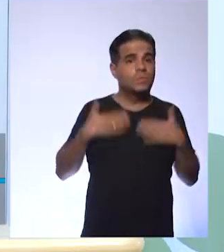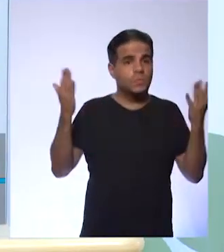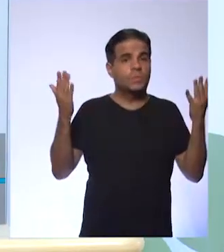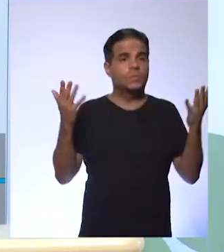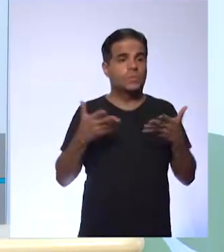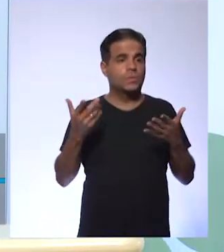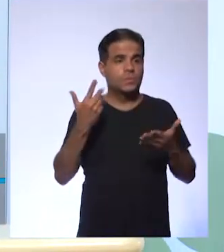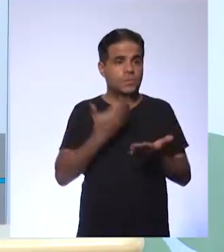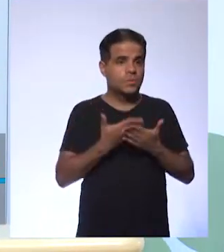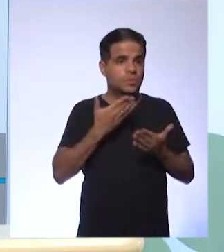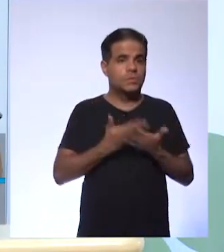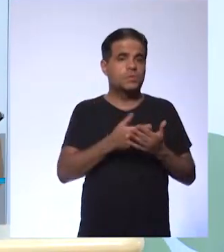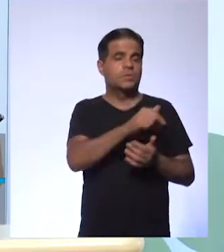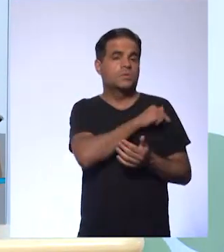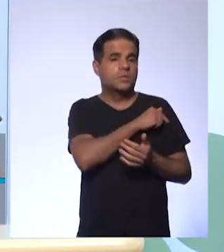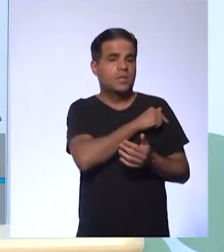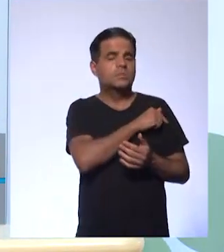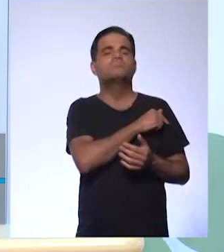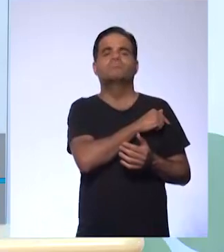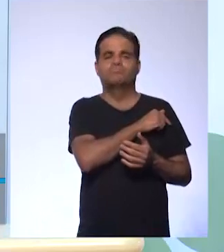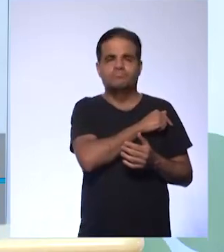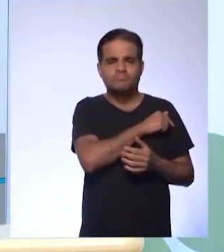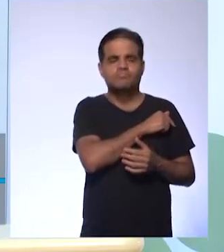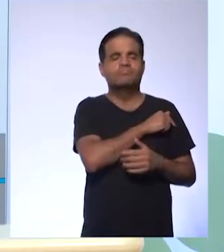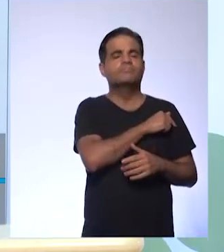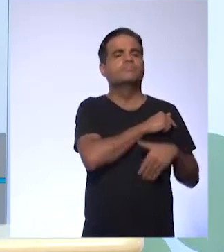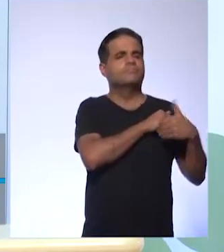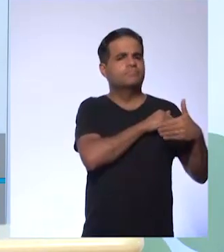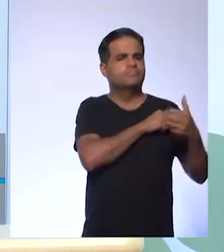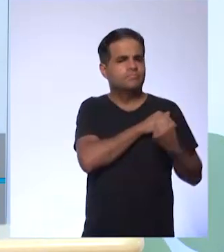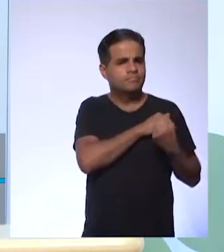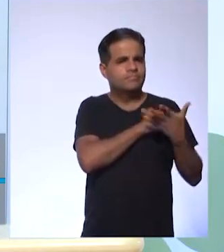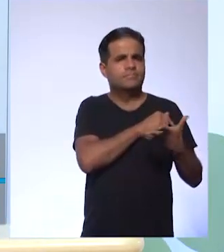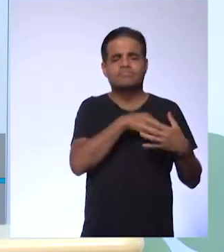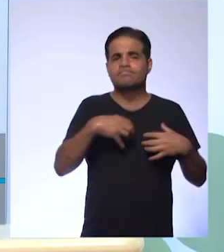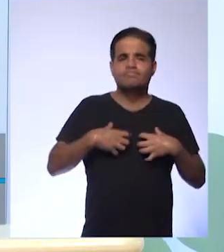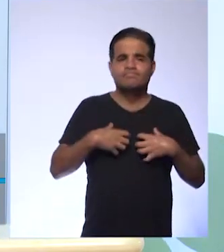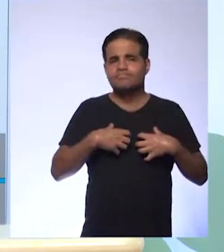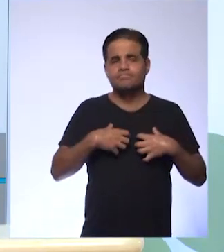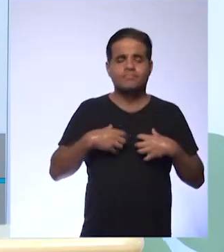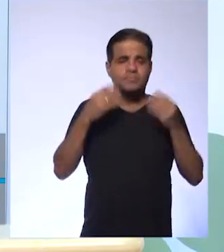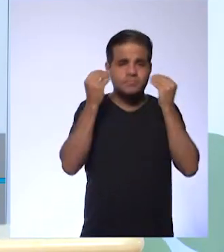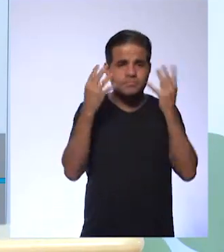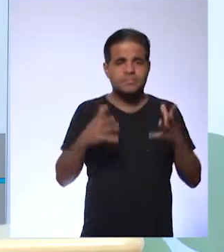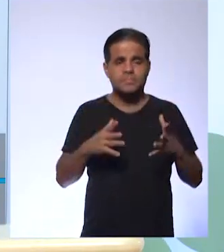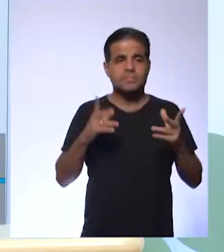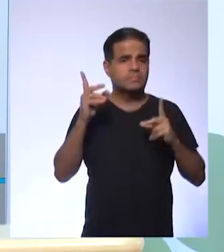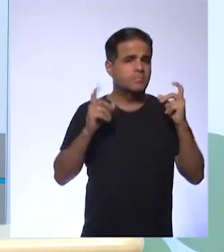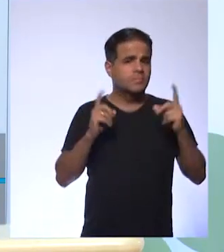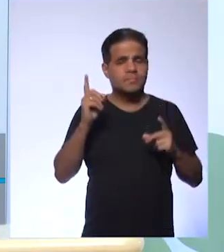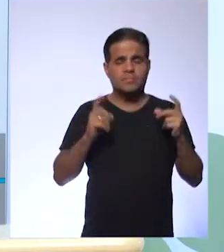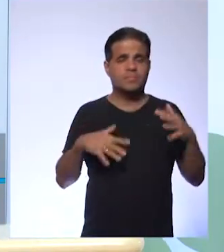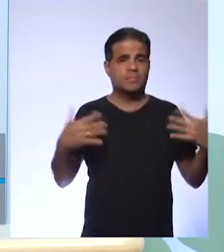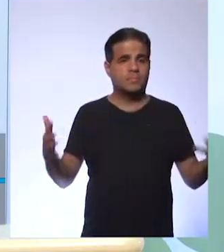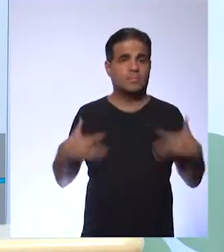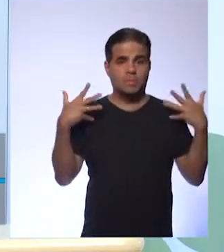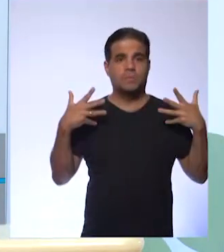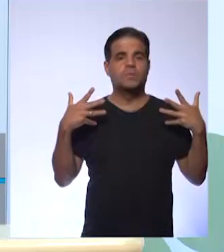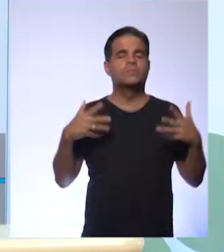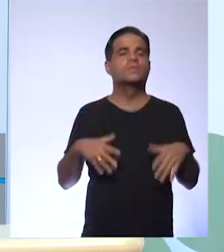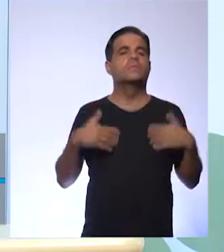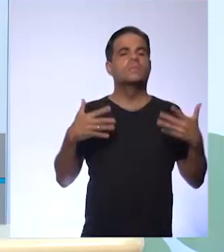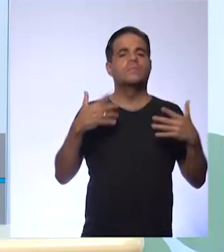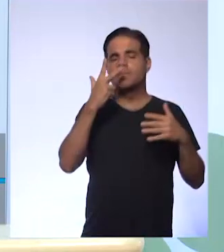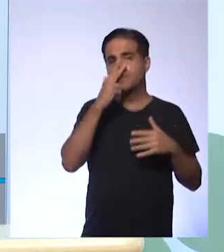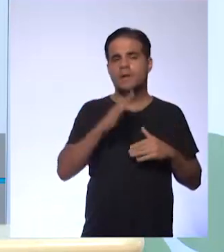foi dado na aula do sétimo, embora tenha dado um pouco assim, demonstrado, expressado, sei lá, um pouco de terror,